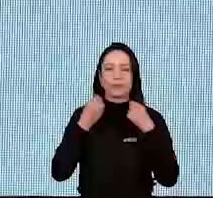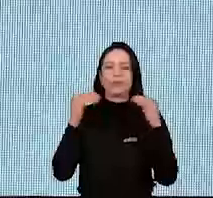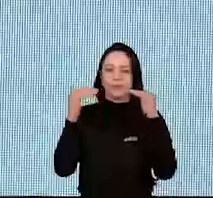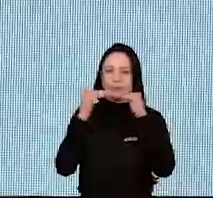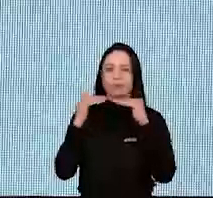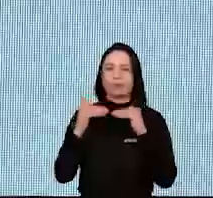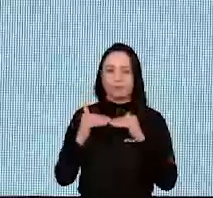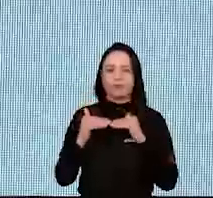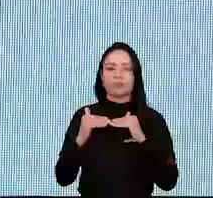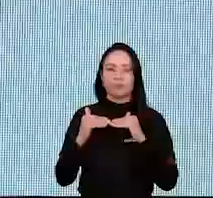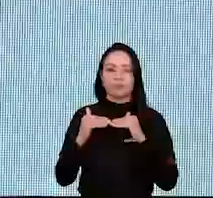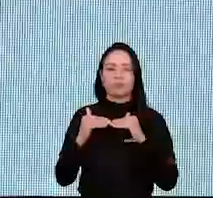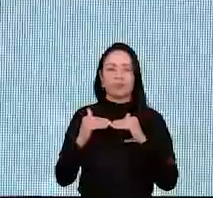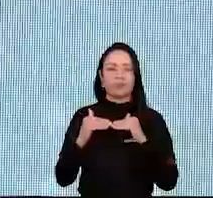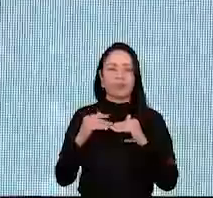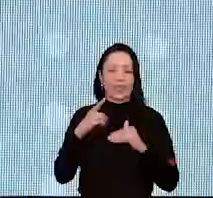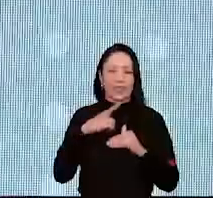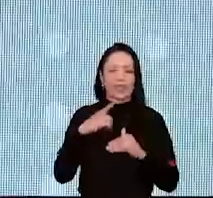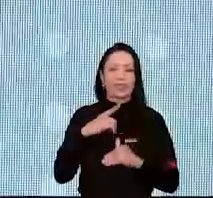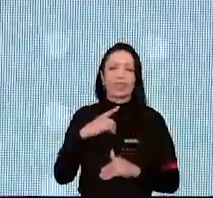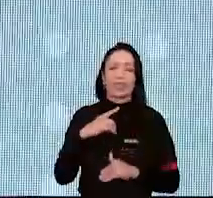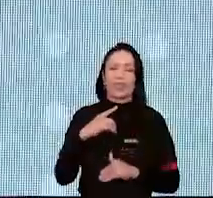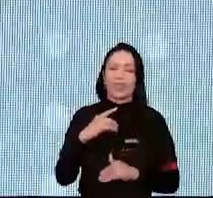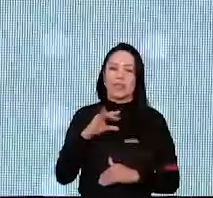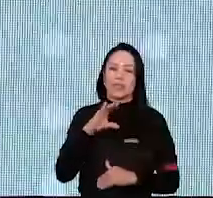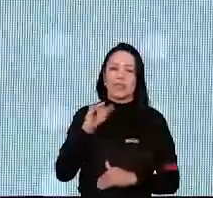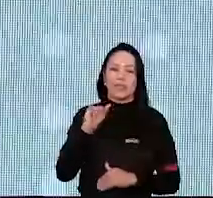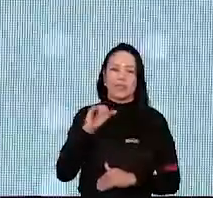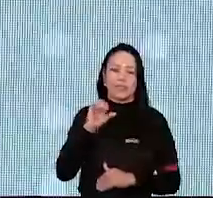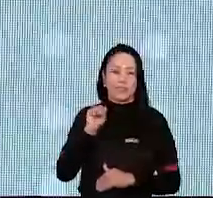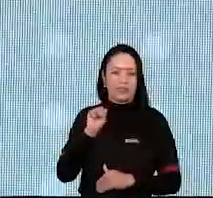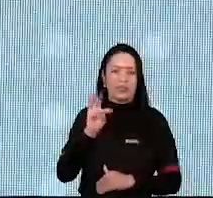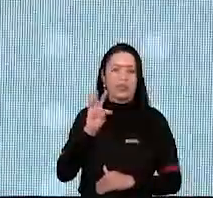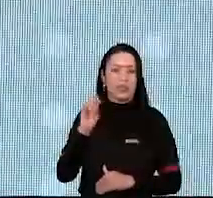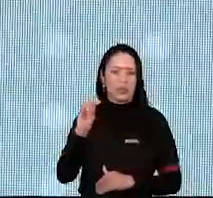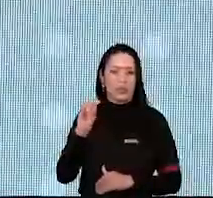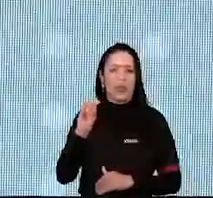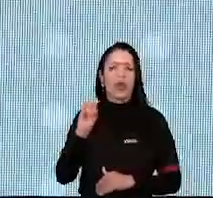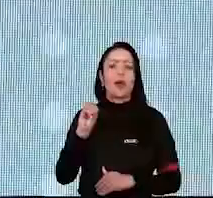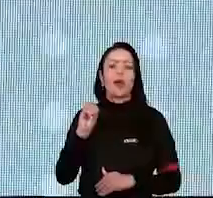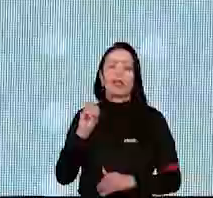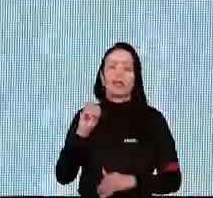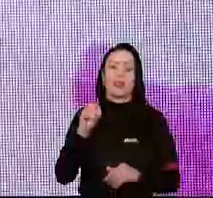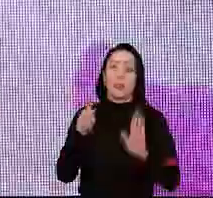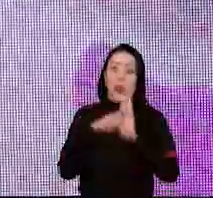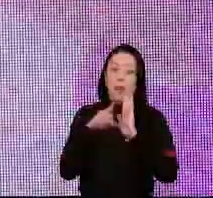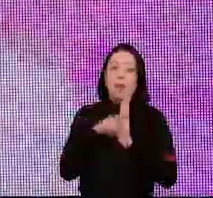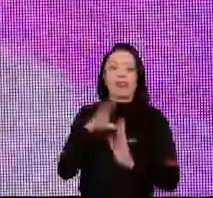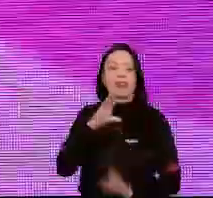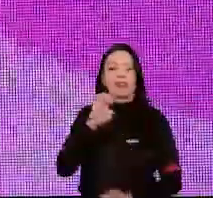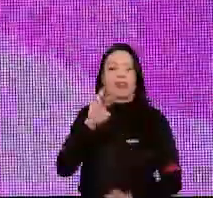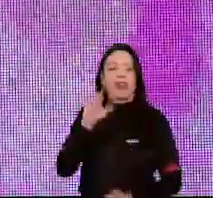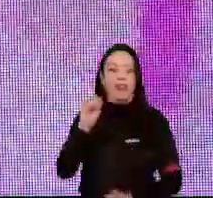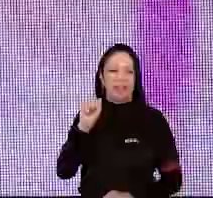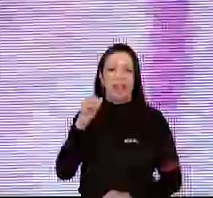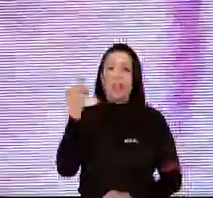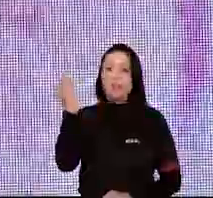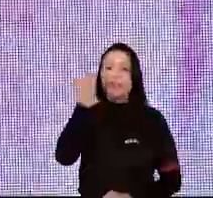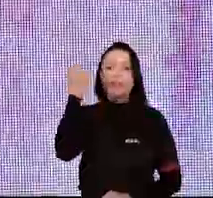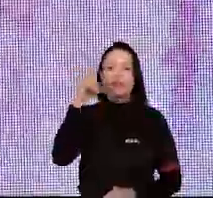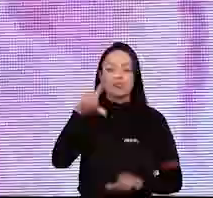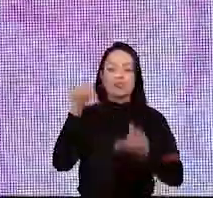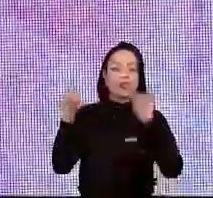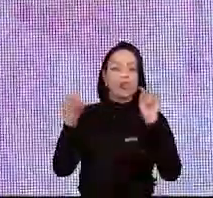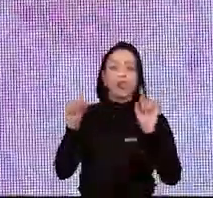Concordo. E veio de uma cistomatose ceruminosa, né? Exatamente. Provavelmente ele tinha uma cistomatose ceruminosa, e aí é muito importante saber escolher